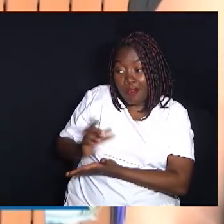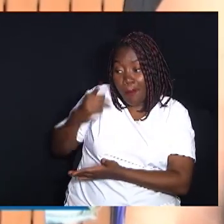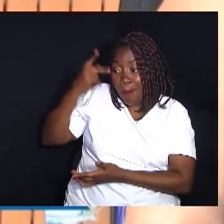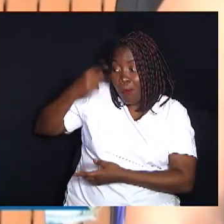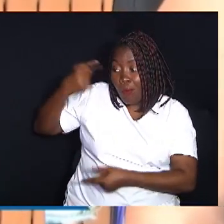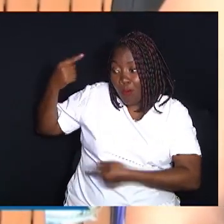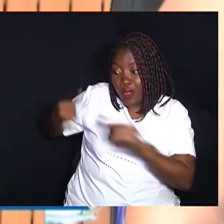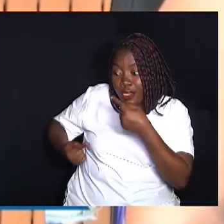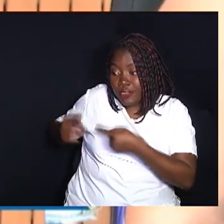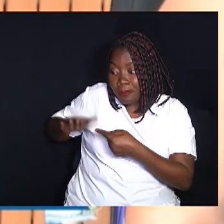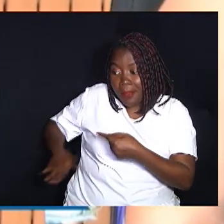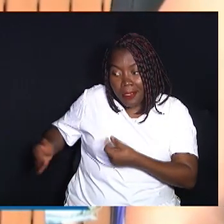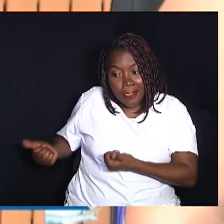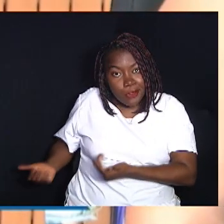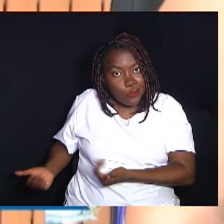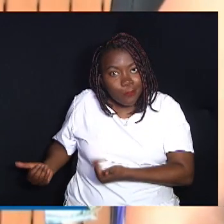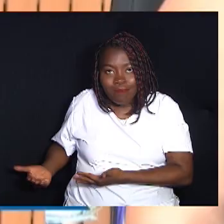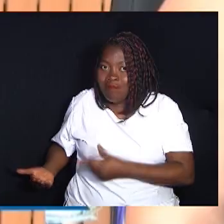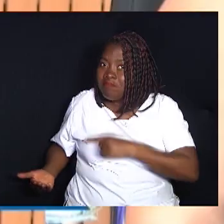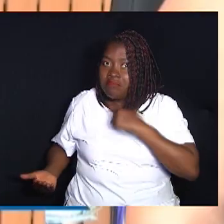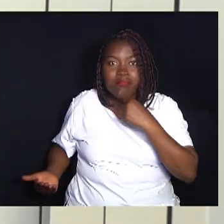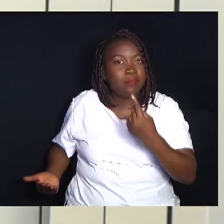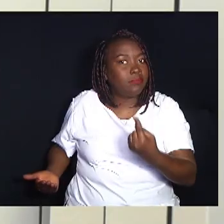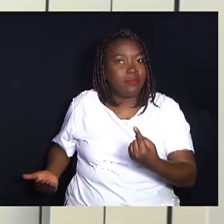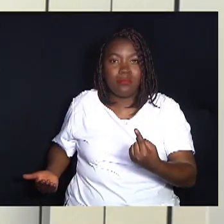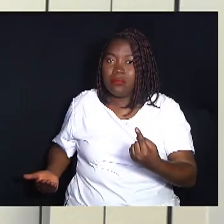para a infância e juventude.